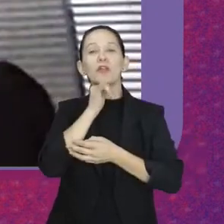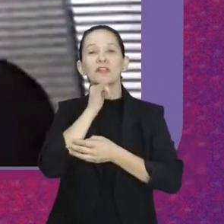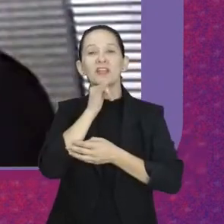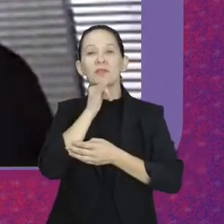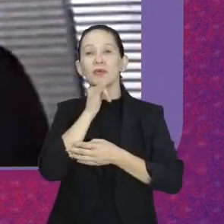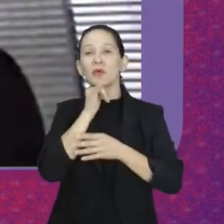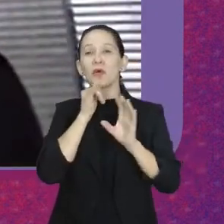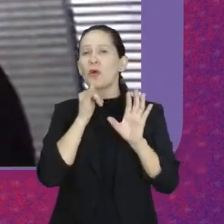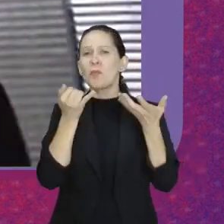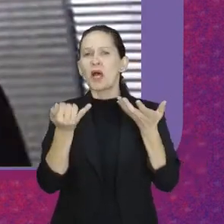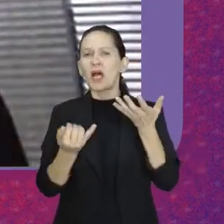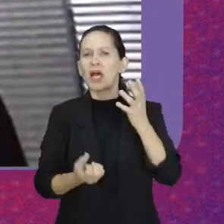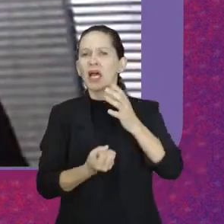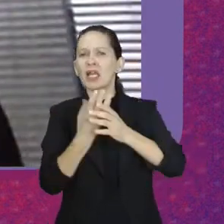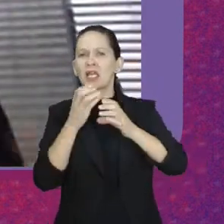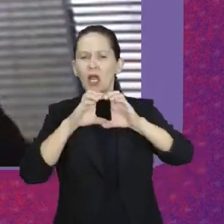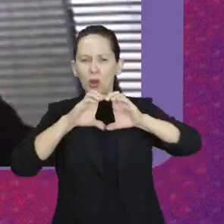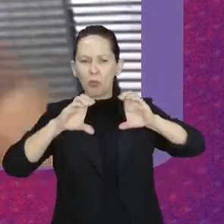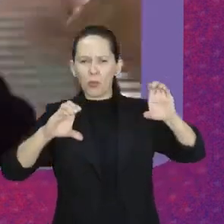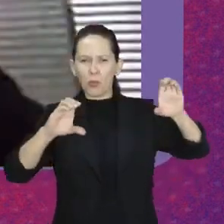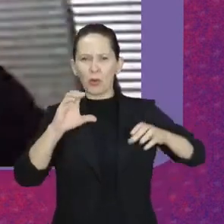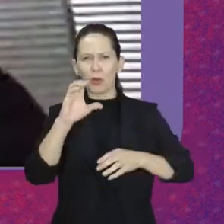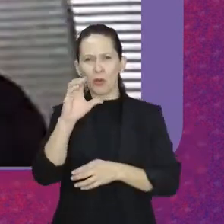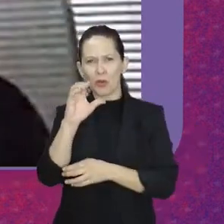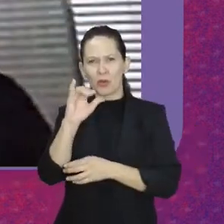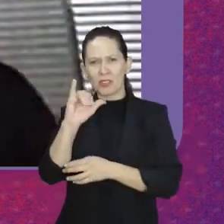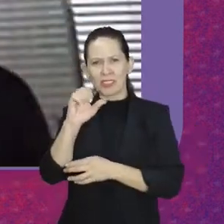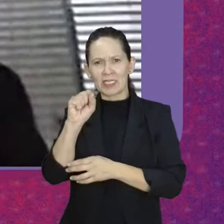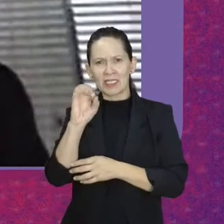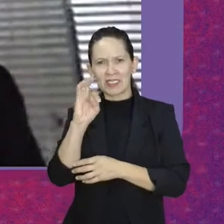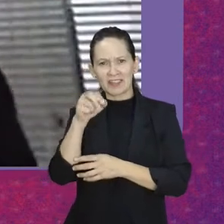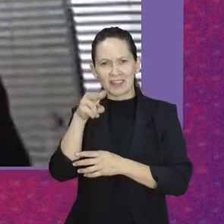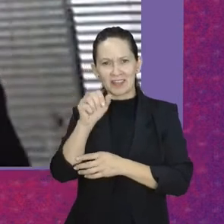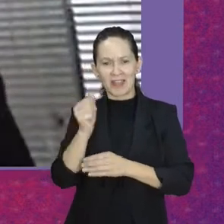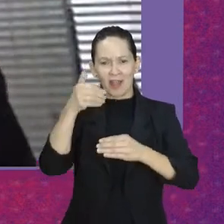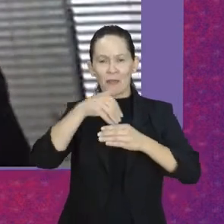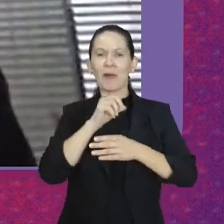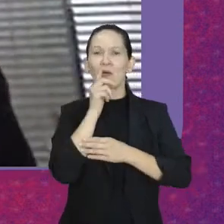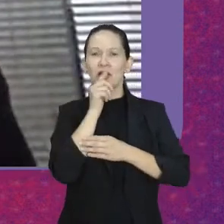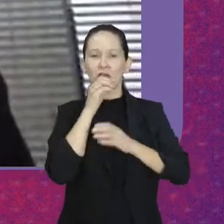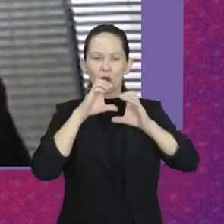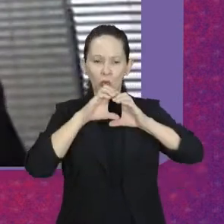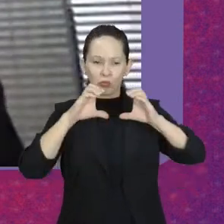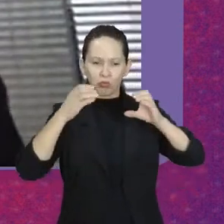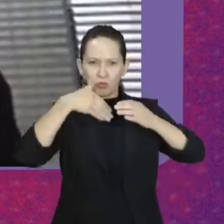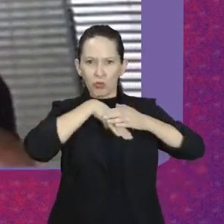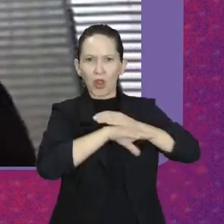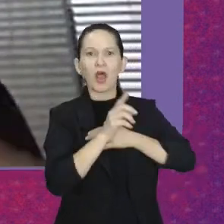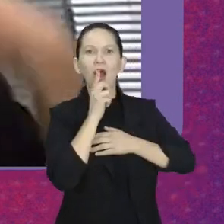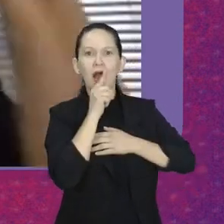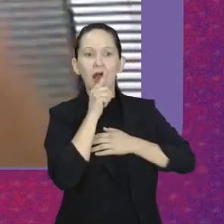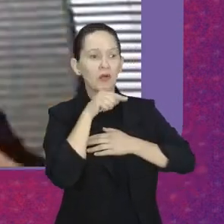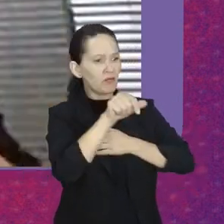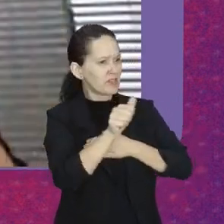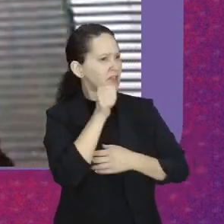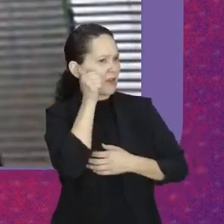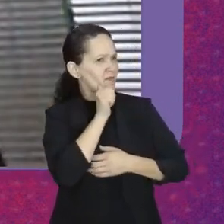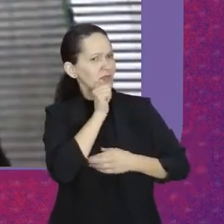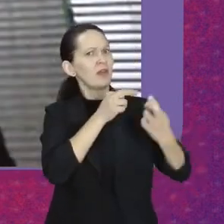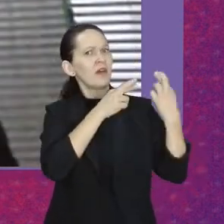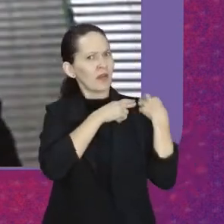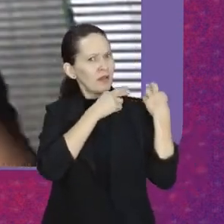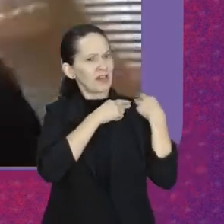construção de cisterna, né, no interiorzão do Brasil, as mulheres como titulares, né, dos